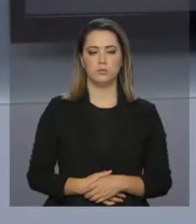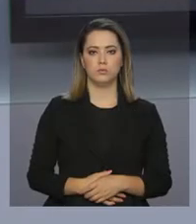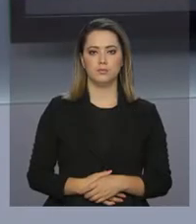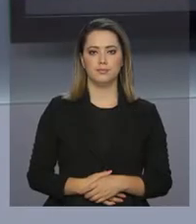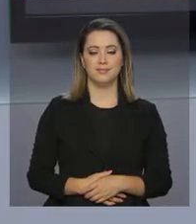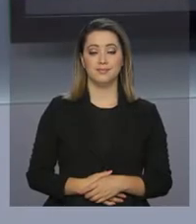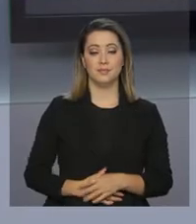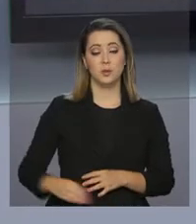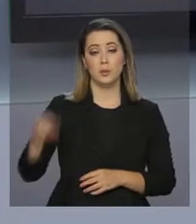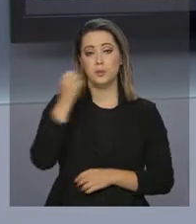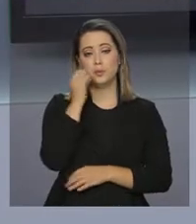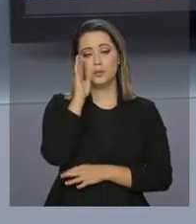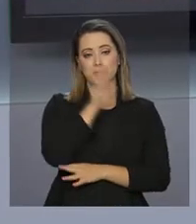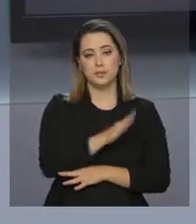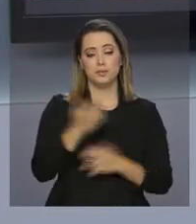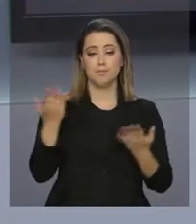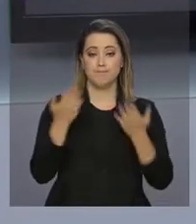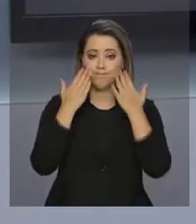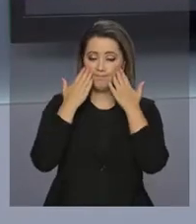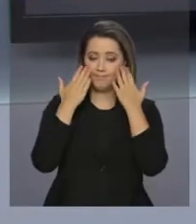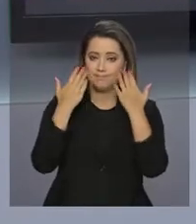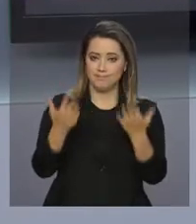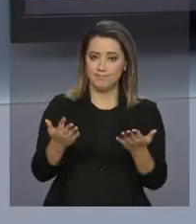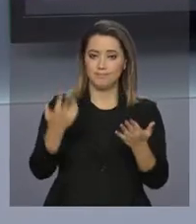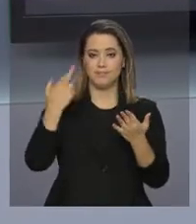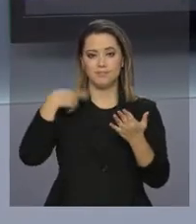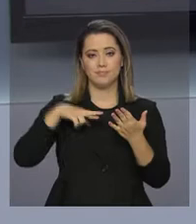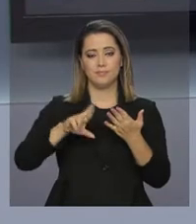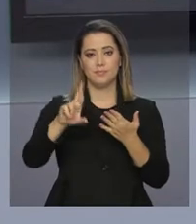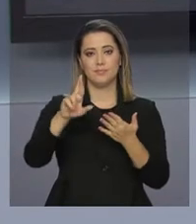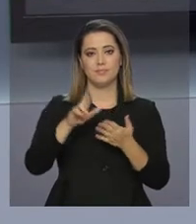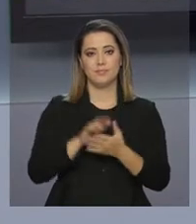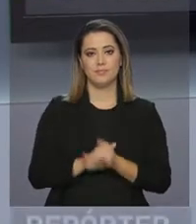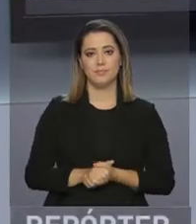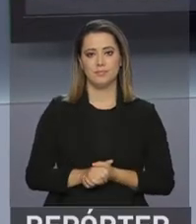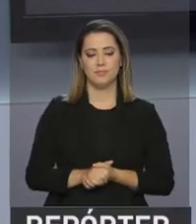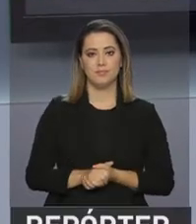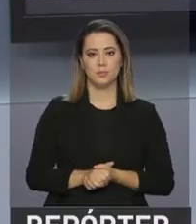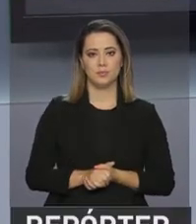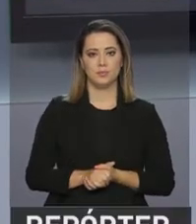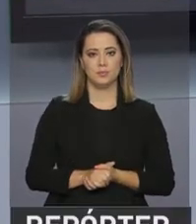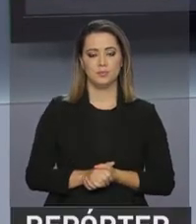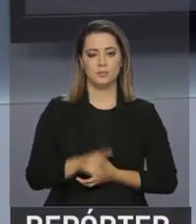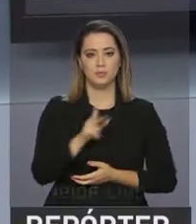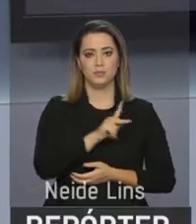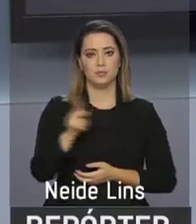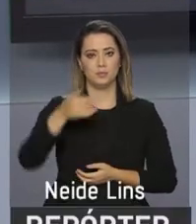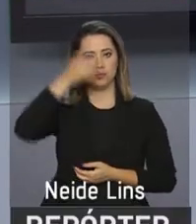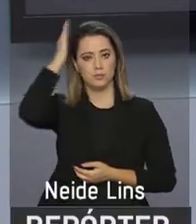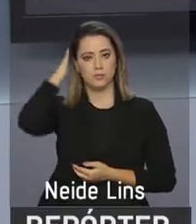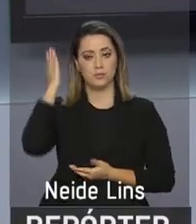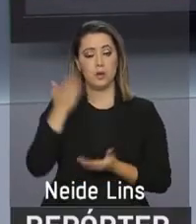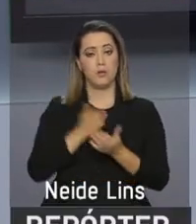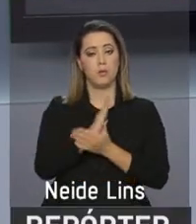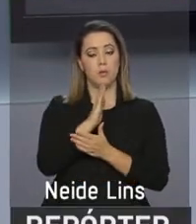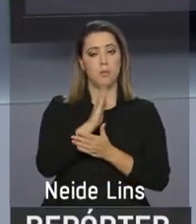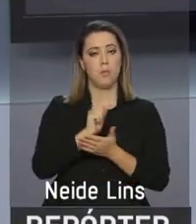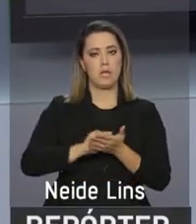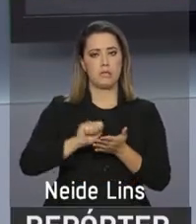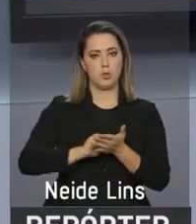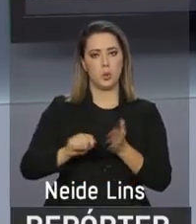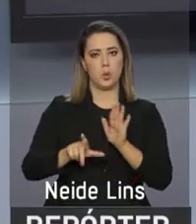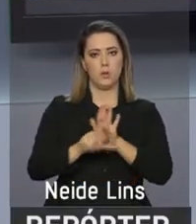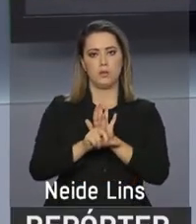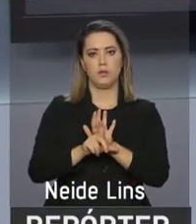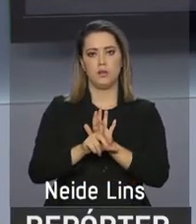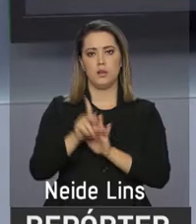olá boa tarde estamos de volta com mais uma edição do repórter nbr o presidente michel temer sancionou a lei